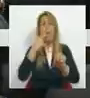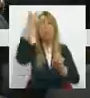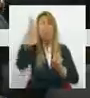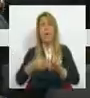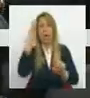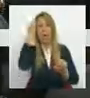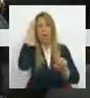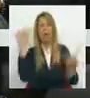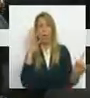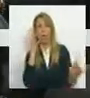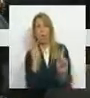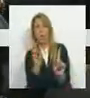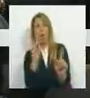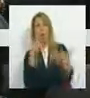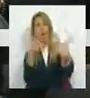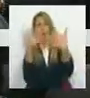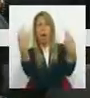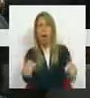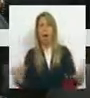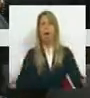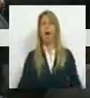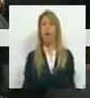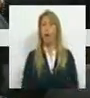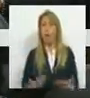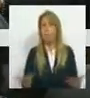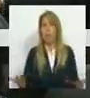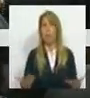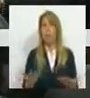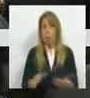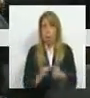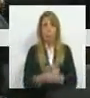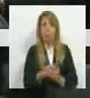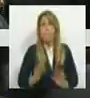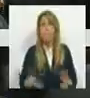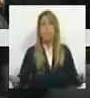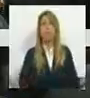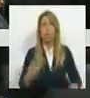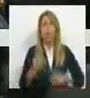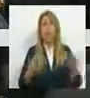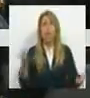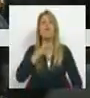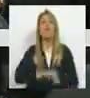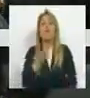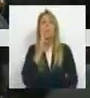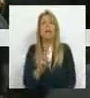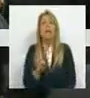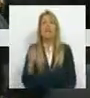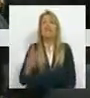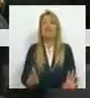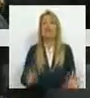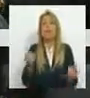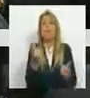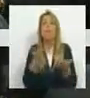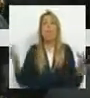página. É preciso uma Casa do Douro em que seja claro para todos quais são os vencimentos dos seus diretores, qual é